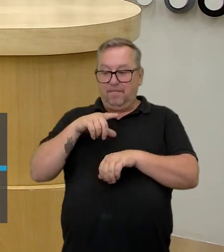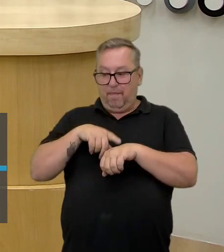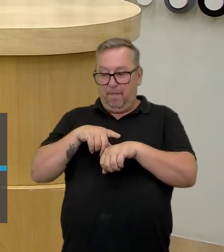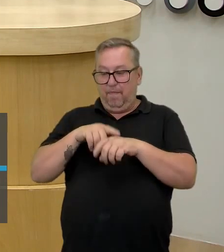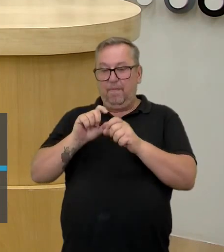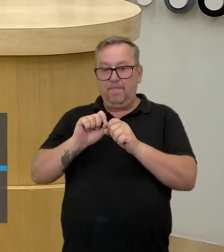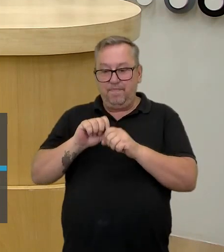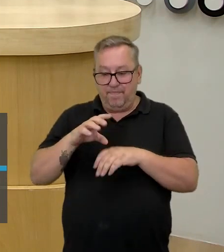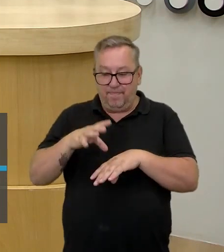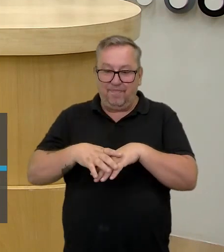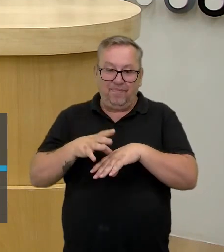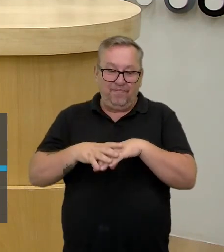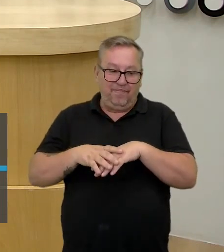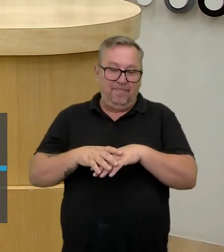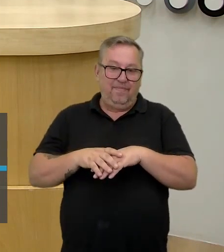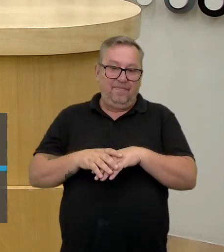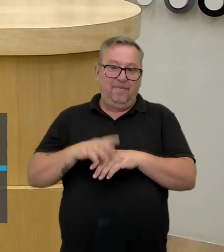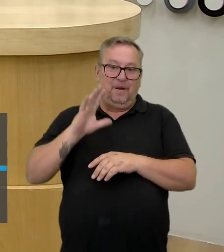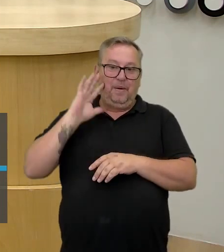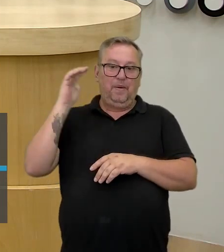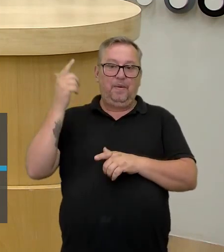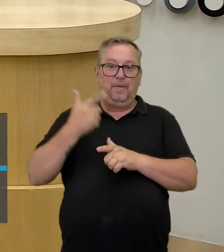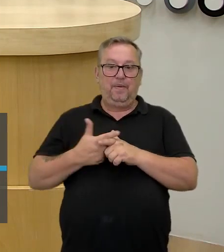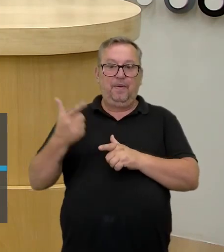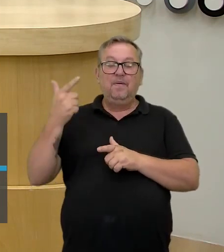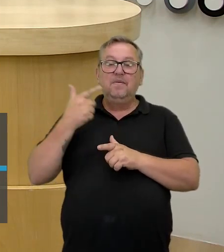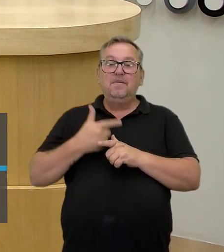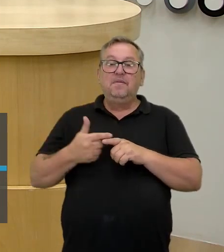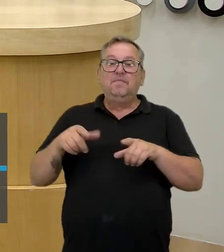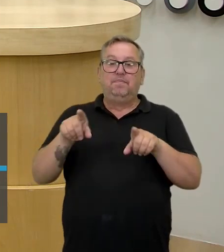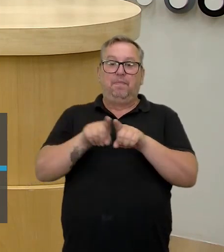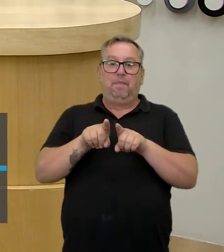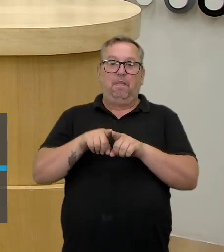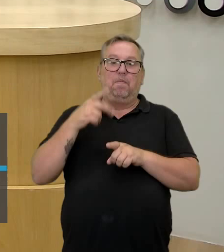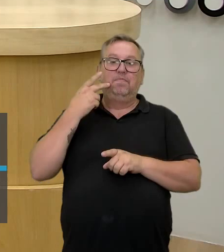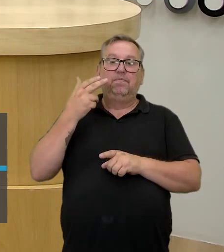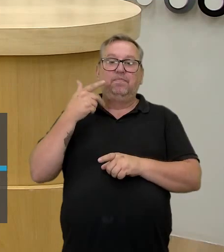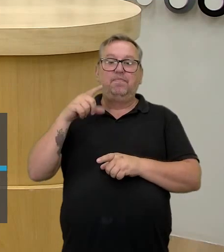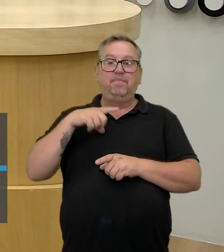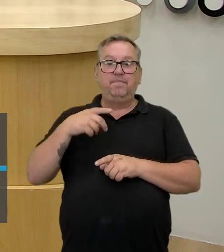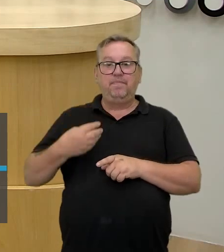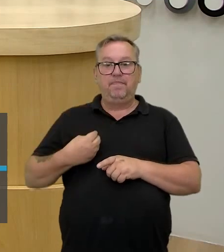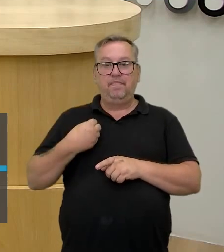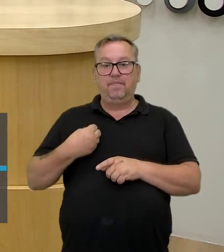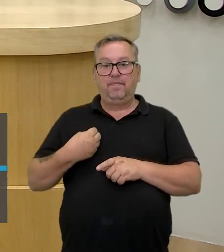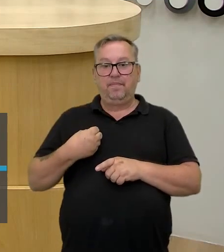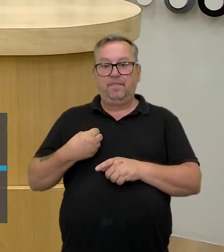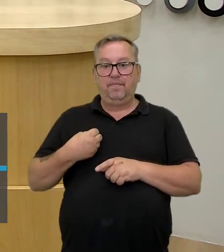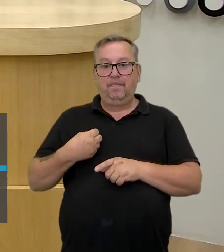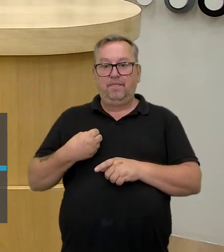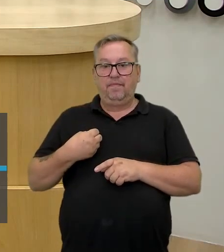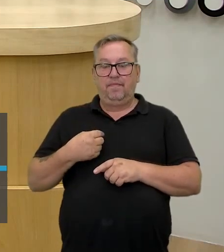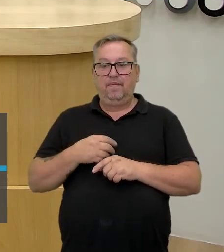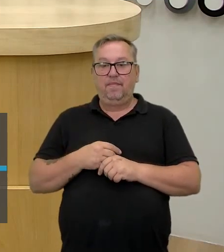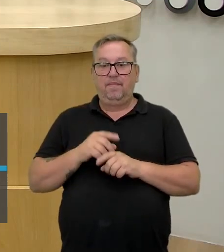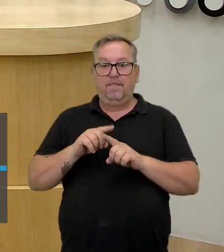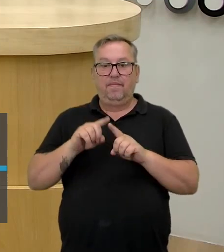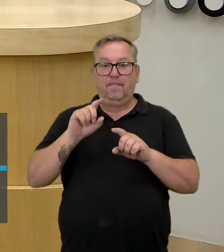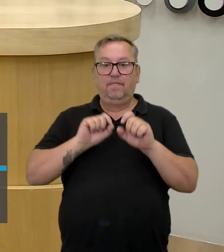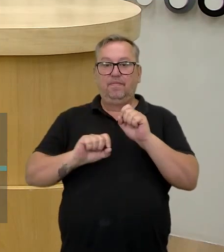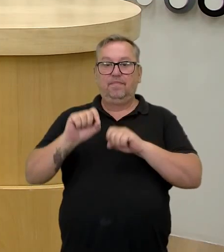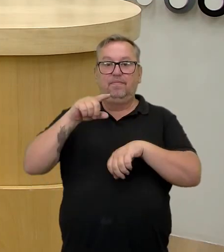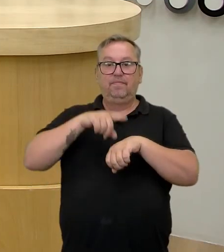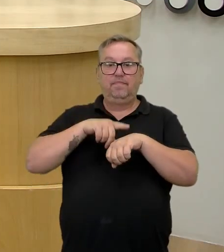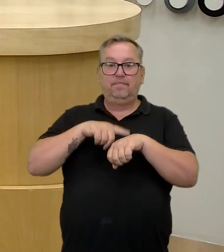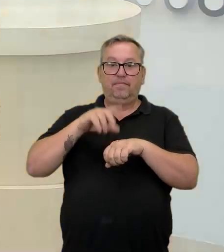Isso é matemática, é resolver problema. E isso está muito comum na nossa vida, é muito rotineiro, tá ok? Bom, mas em que momentos